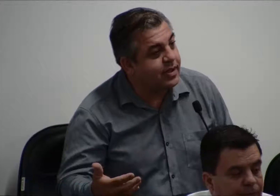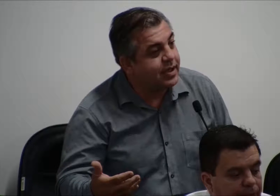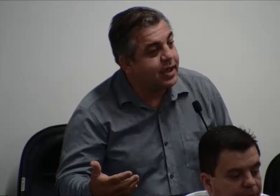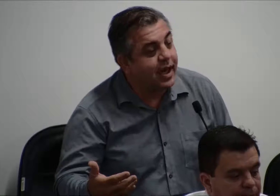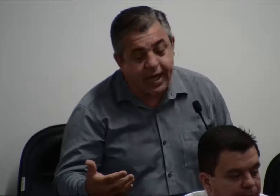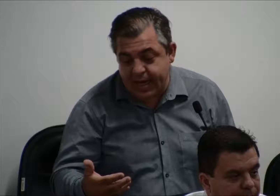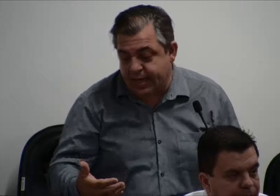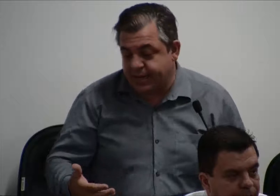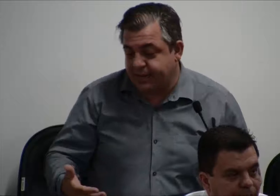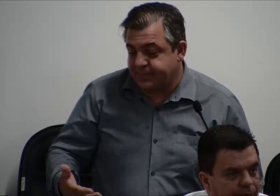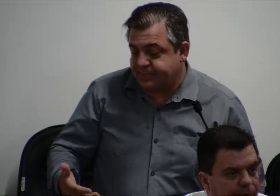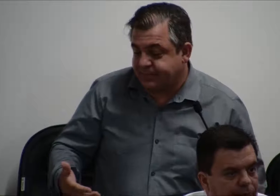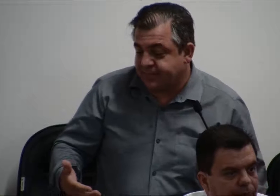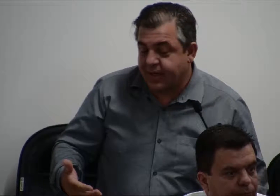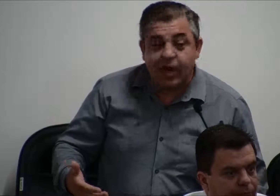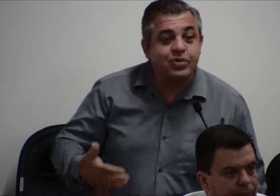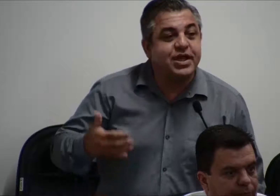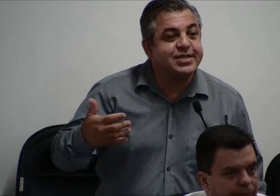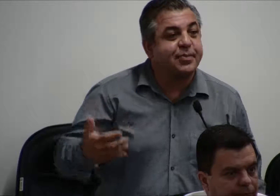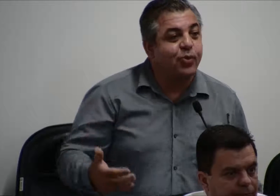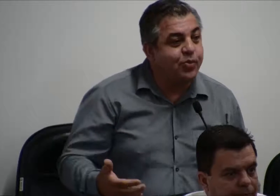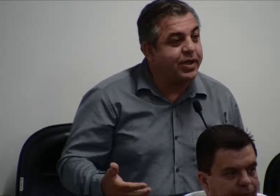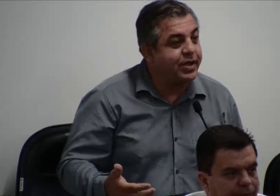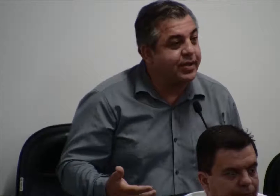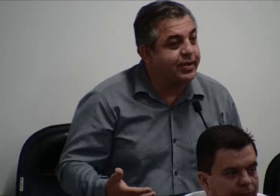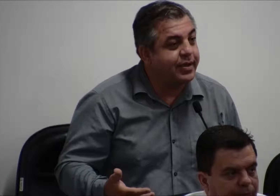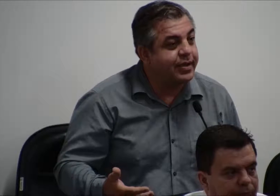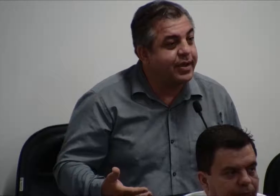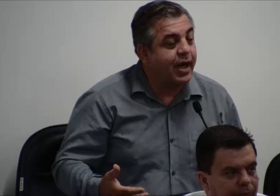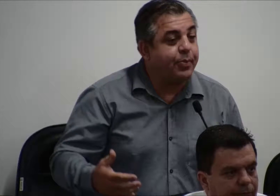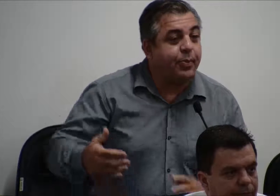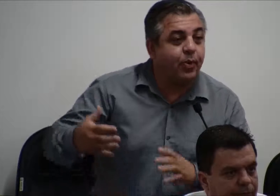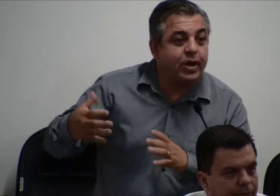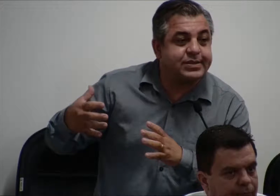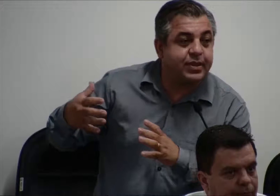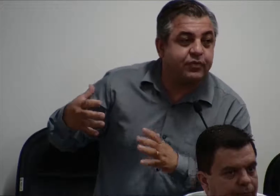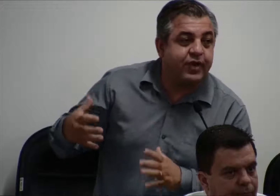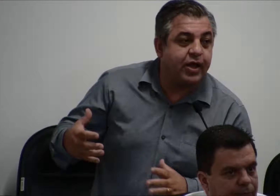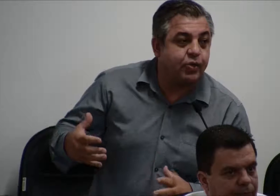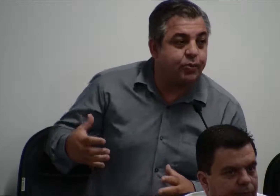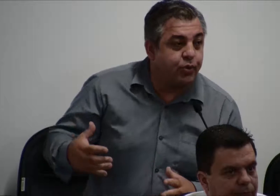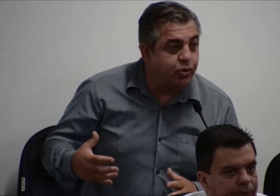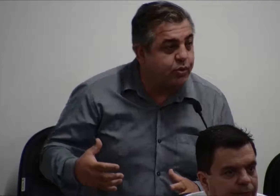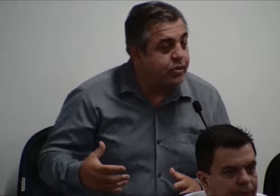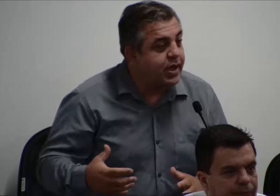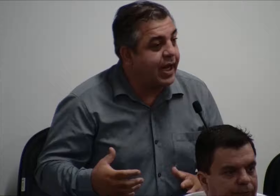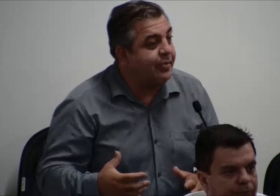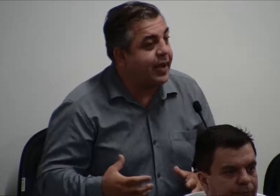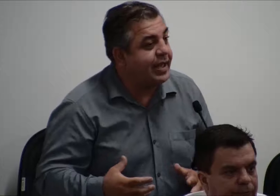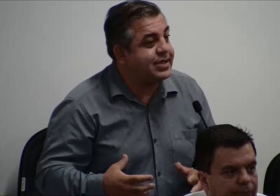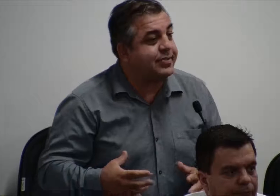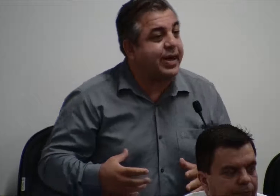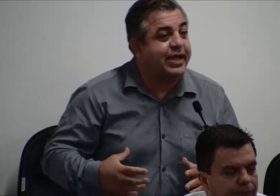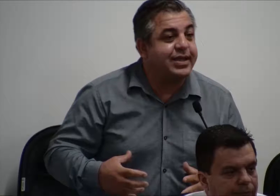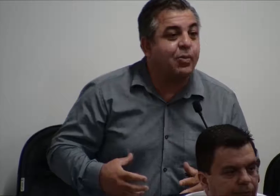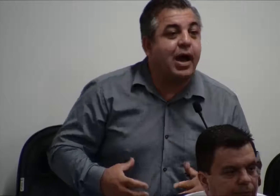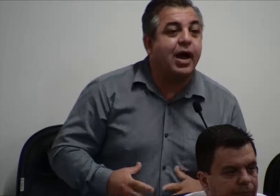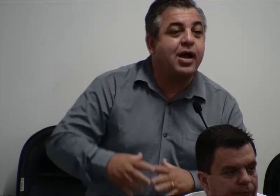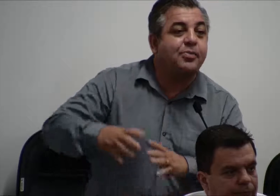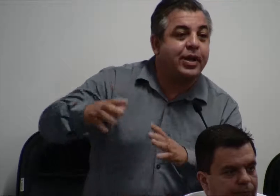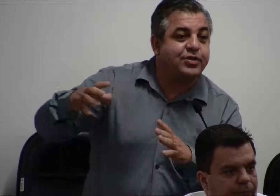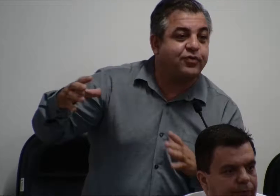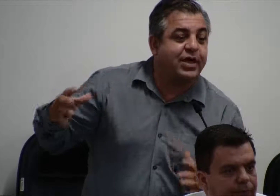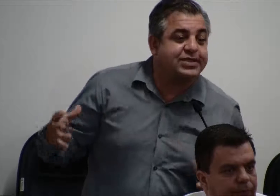convocação à audiência pública. A proposta do vereador Bruno, ele pede para que dê